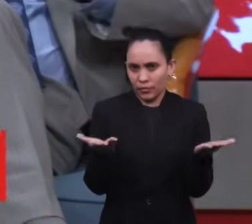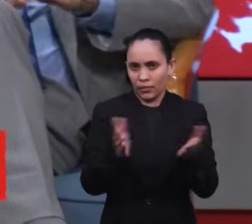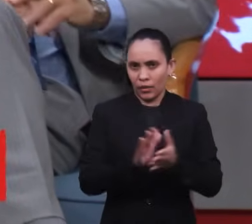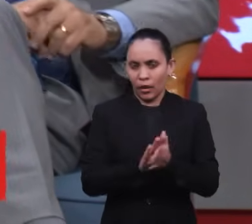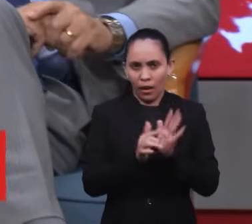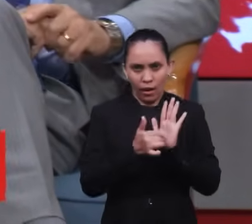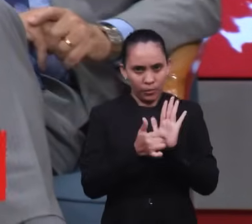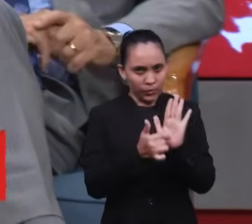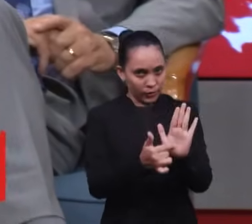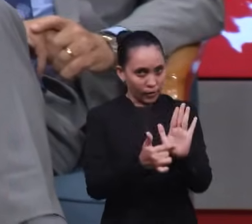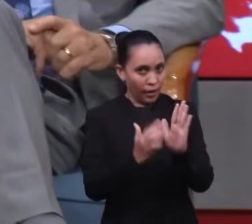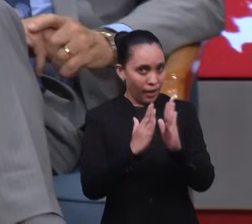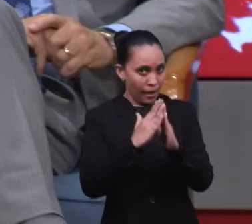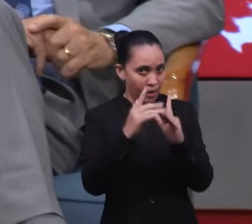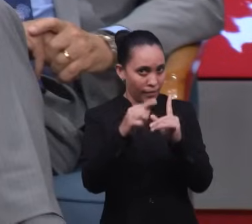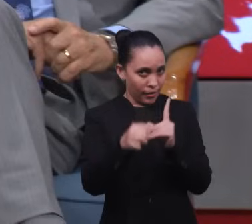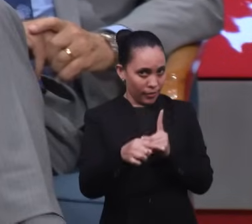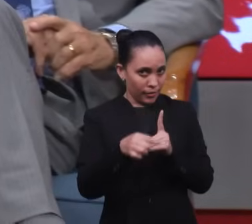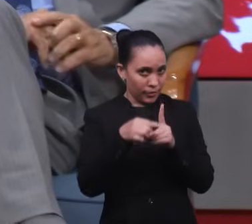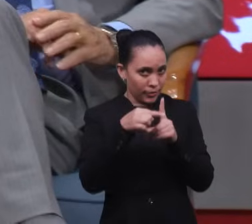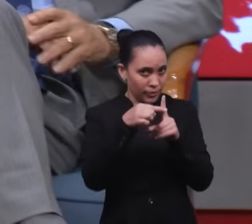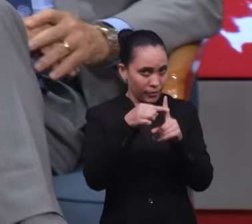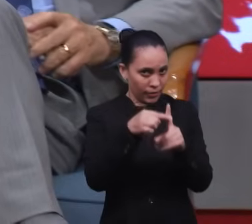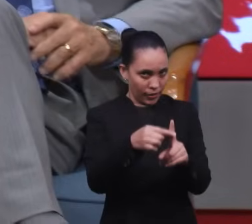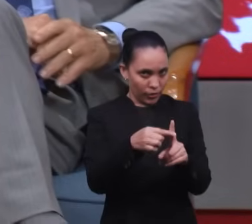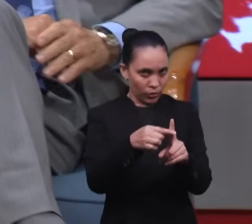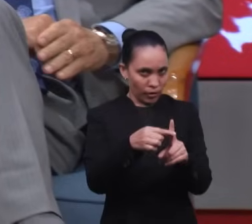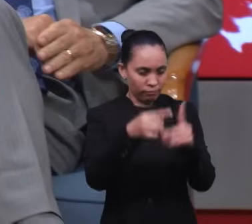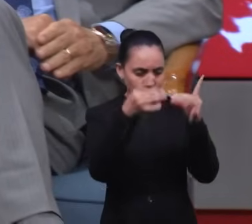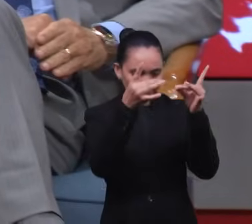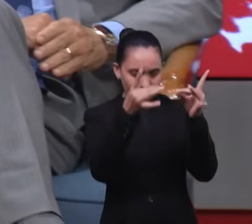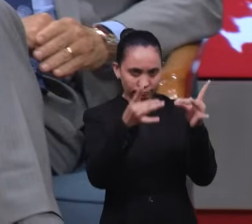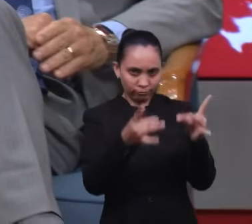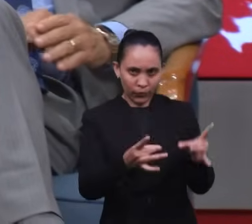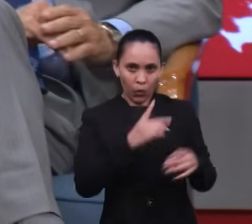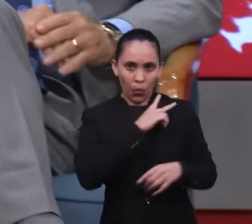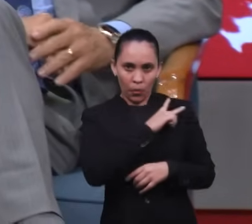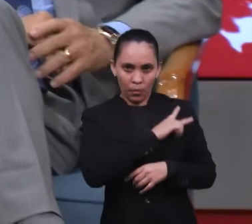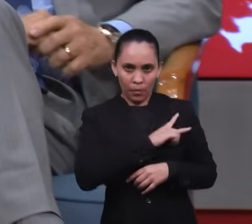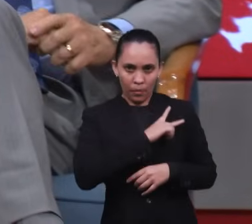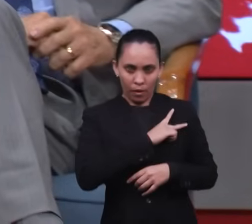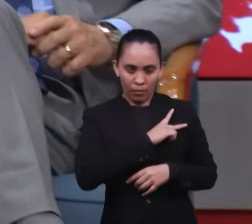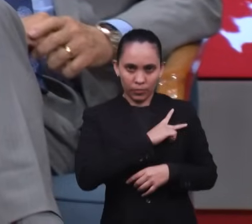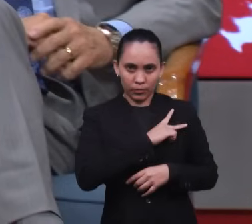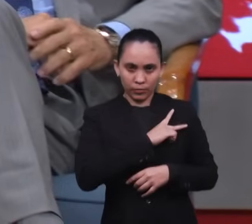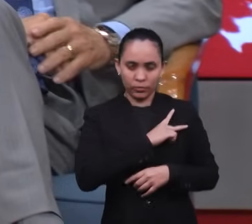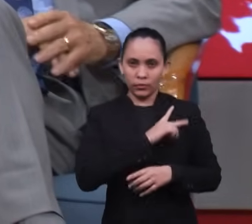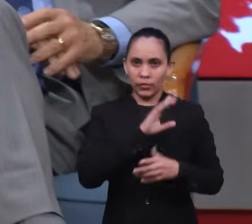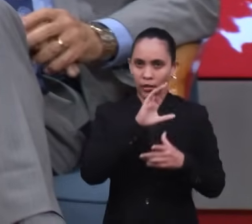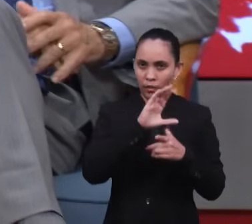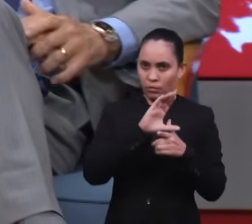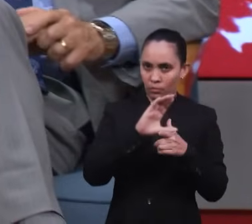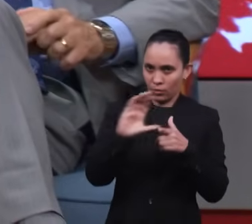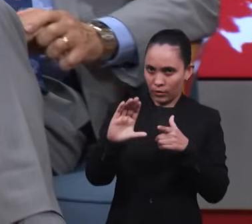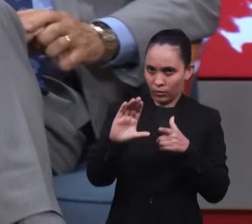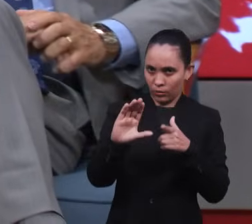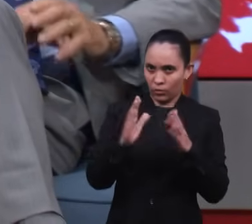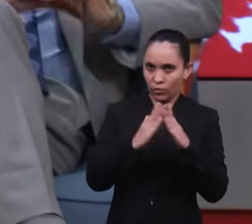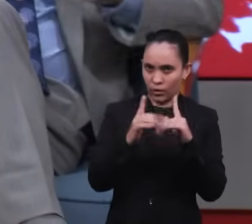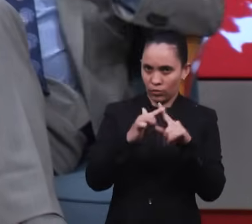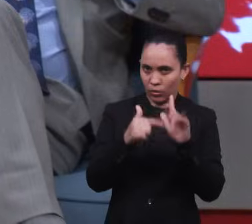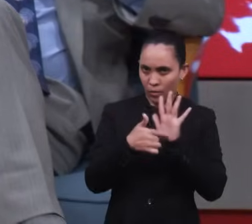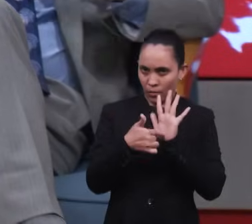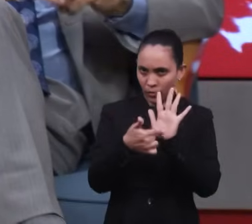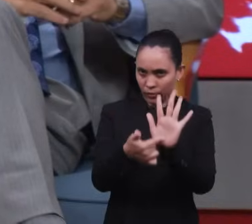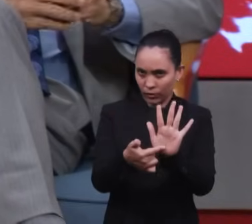começamos a falar sobre a igreja descrita por Paulo na carta aos Coríntios,